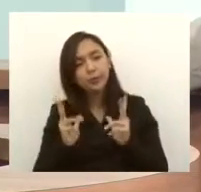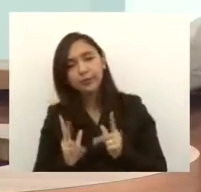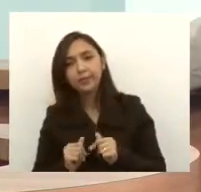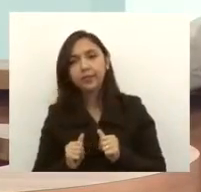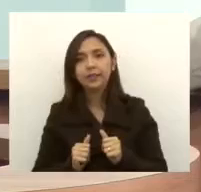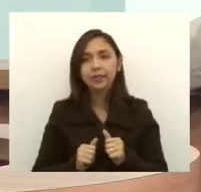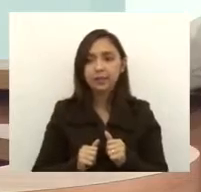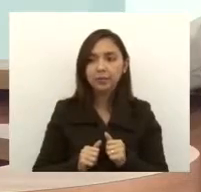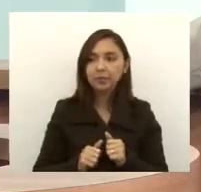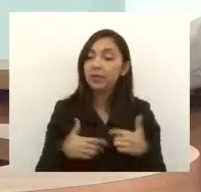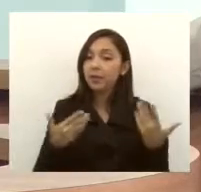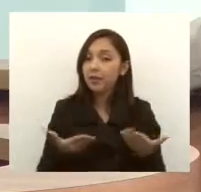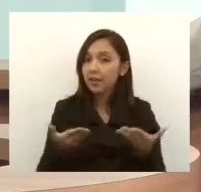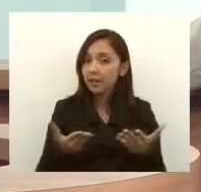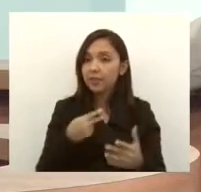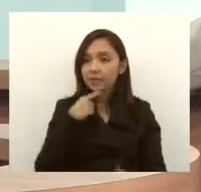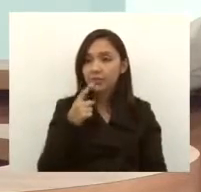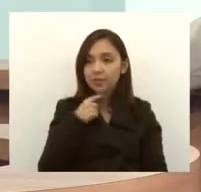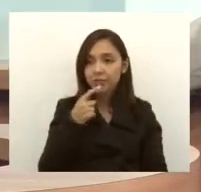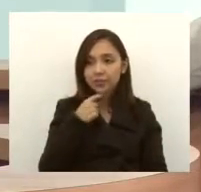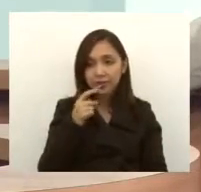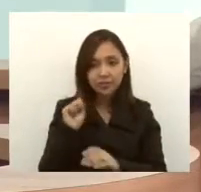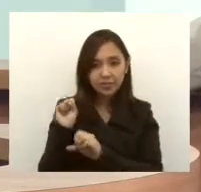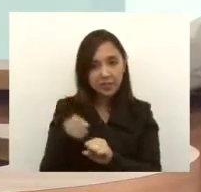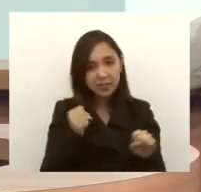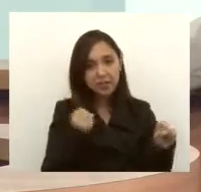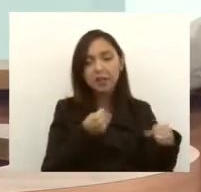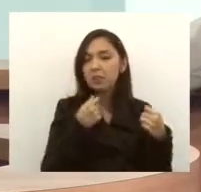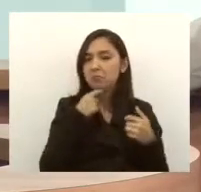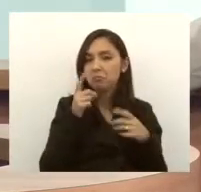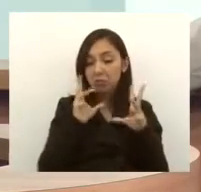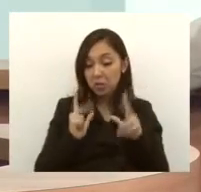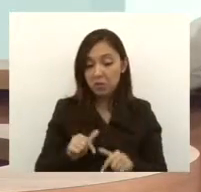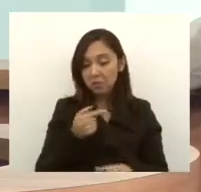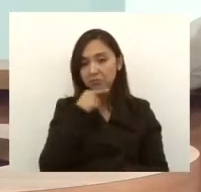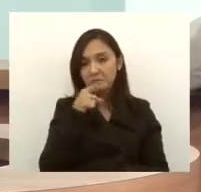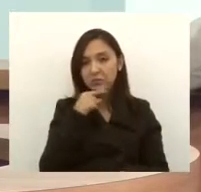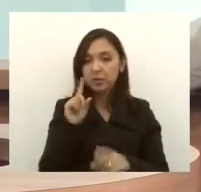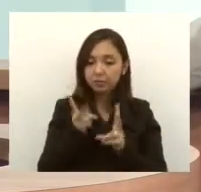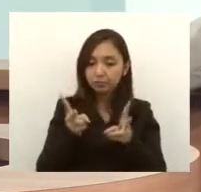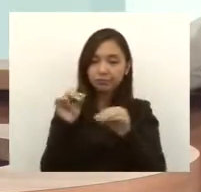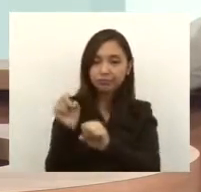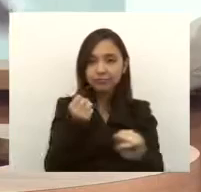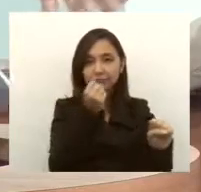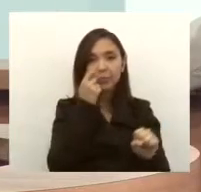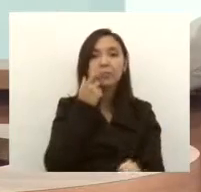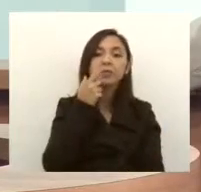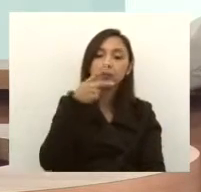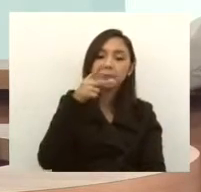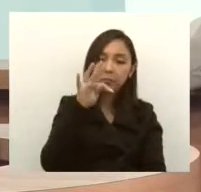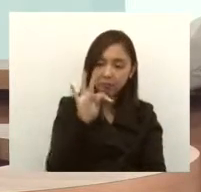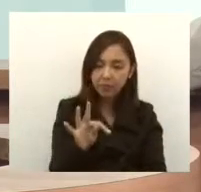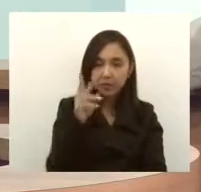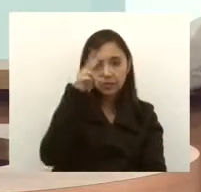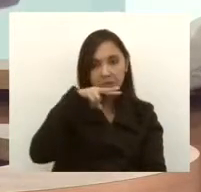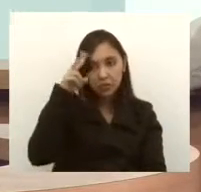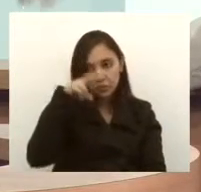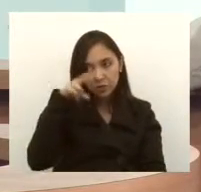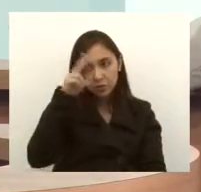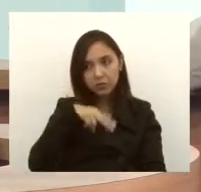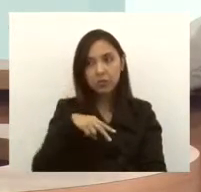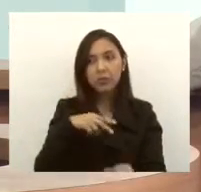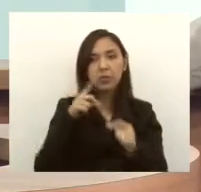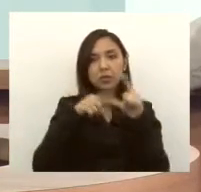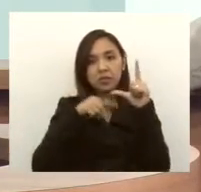tudo. Até agora ainda não conseguiu limpar, mas continua varrendo. Né? O PT tem aí a sua história, a história